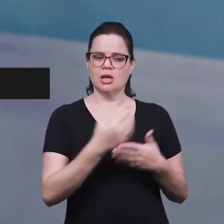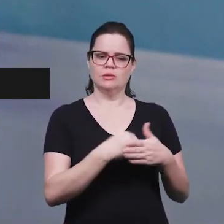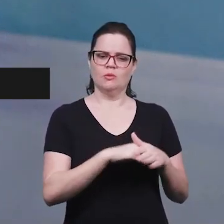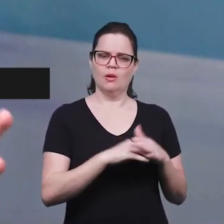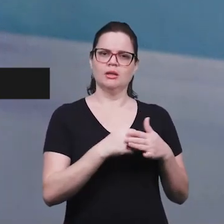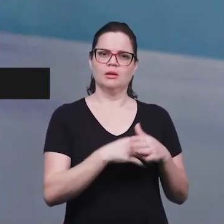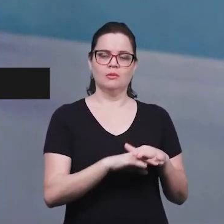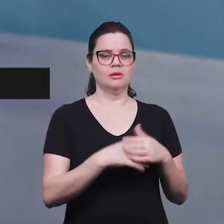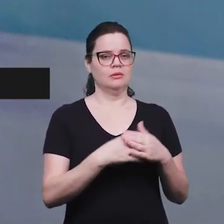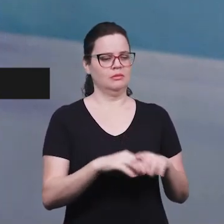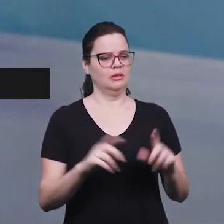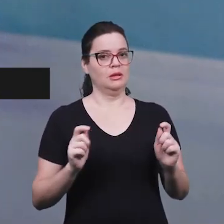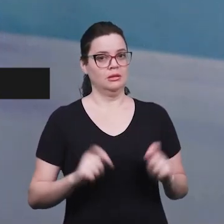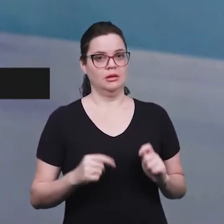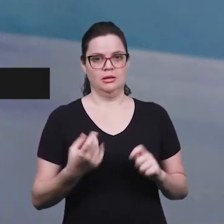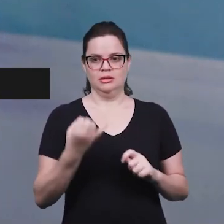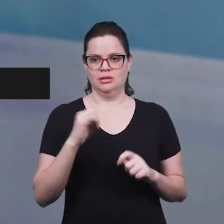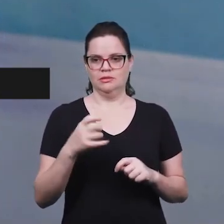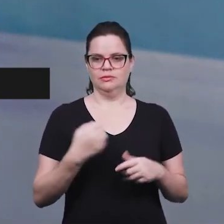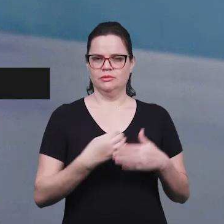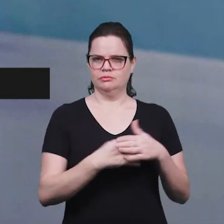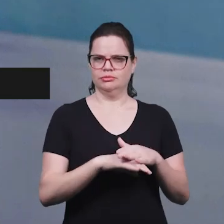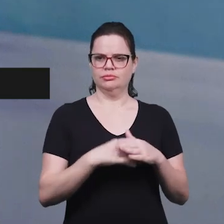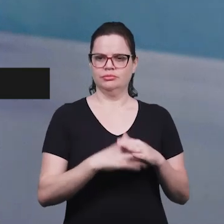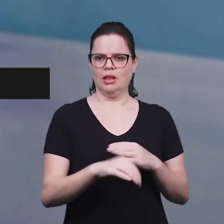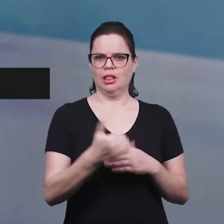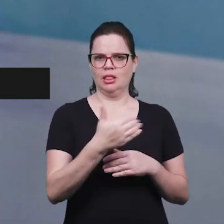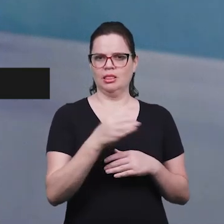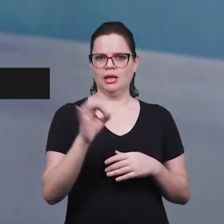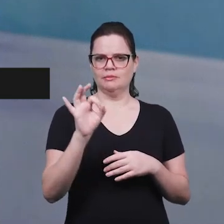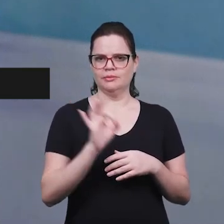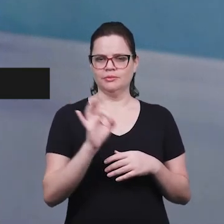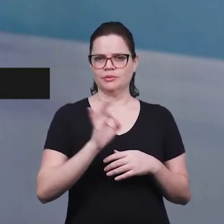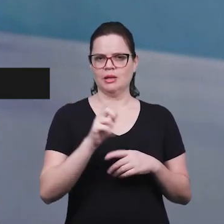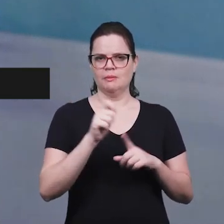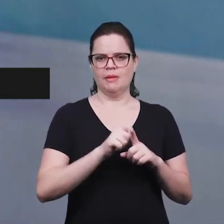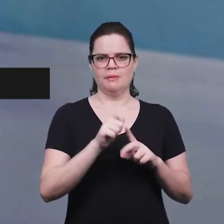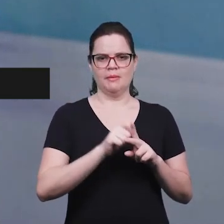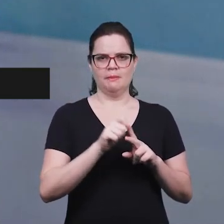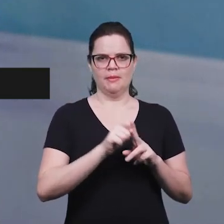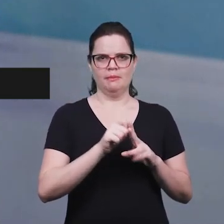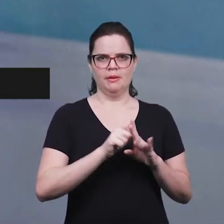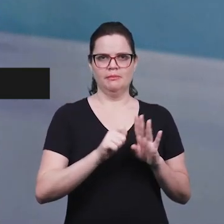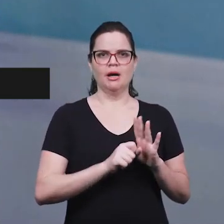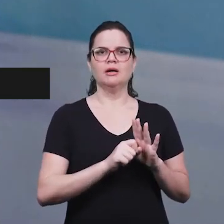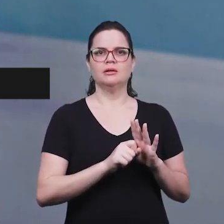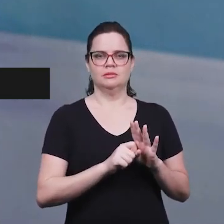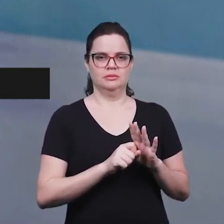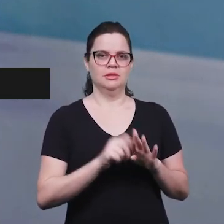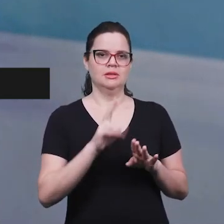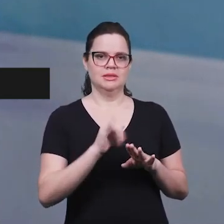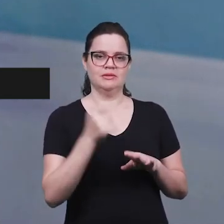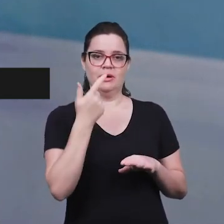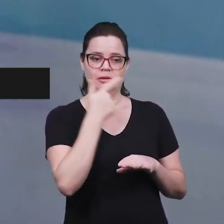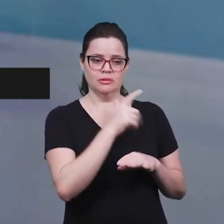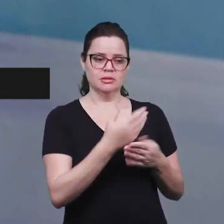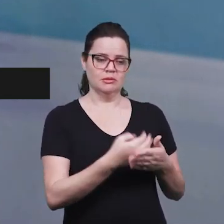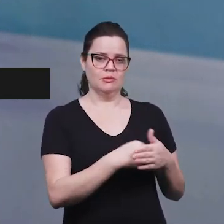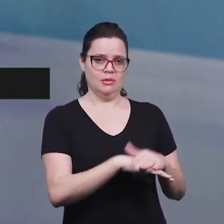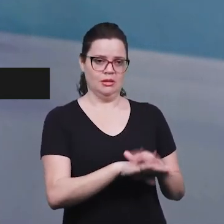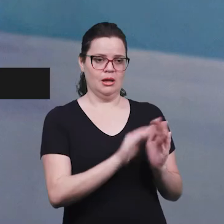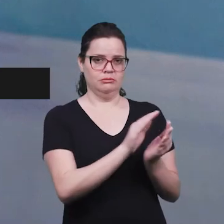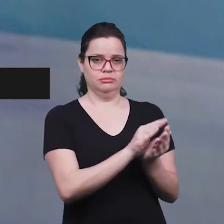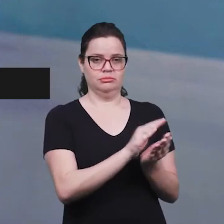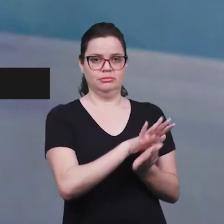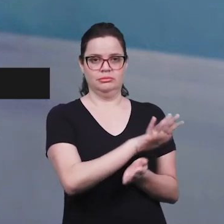mês. Então, se você acumula 10% por mês, você vai criar a sua primeira reserva de emergência. E quando você